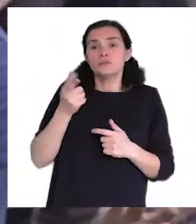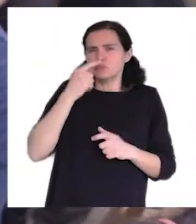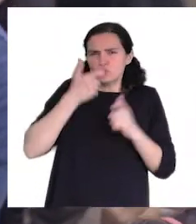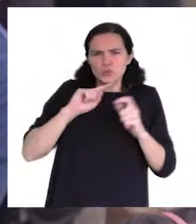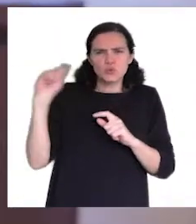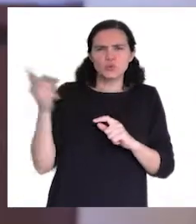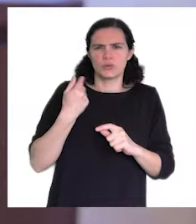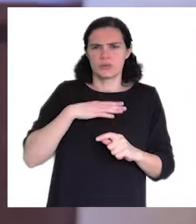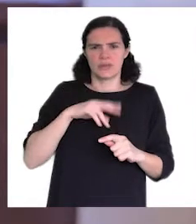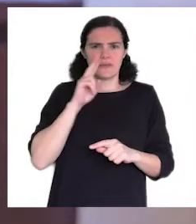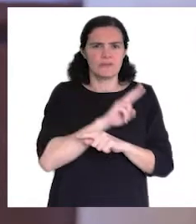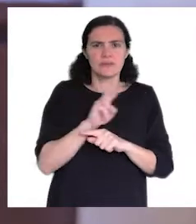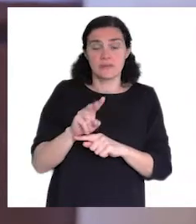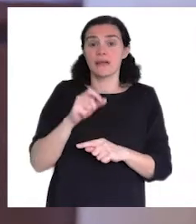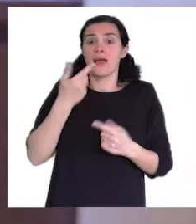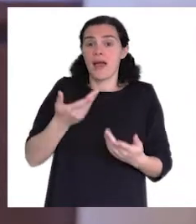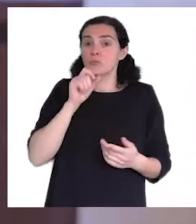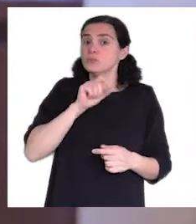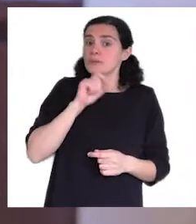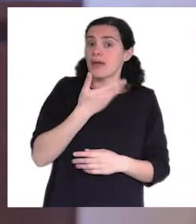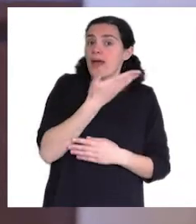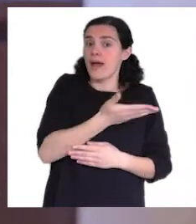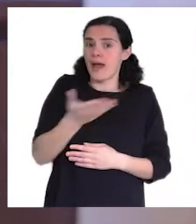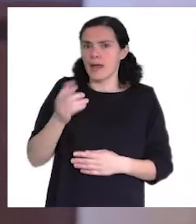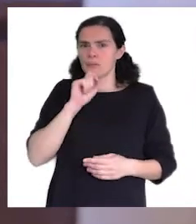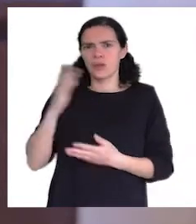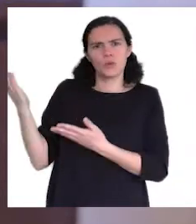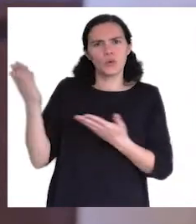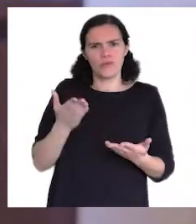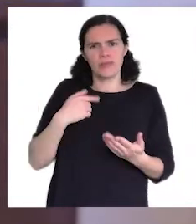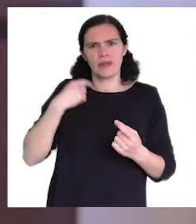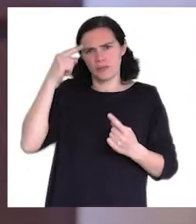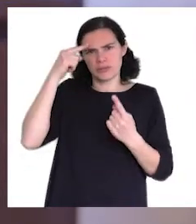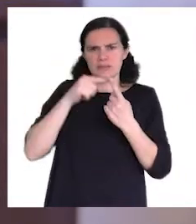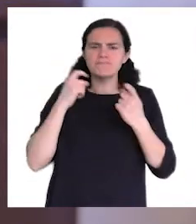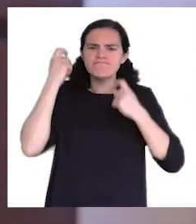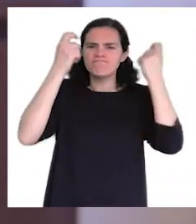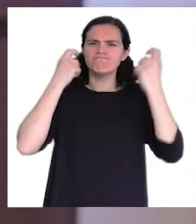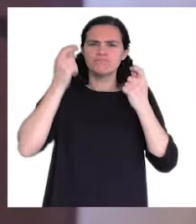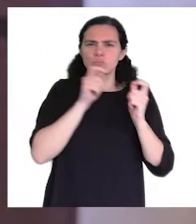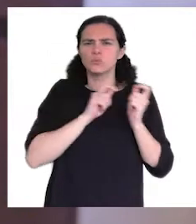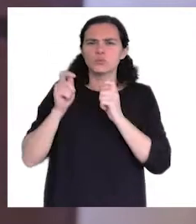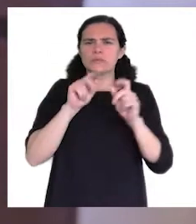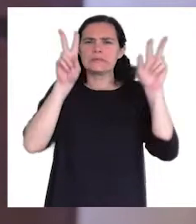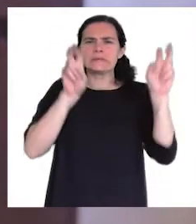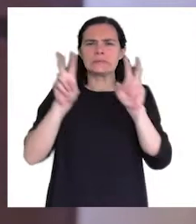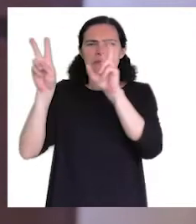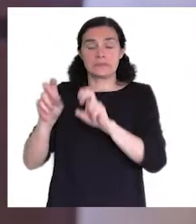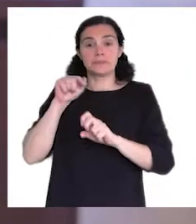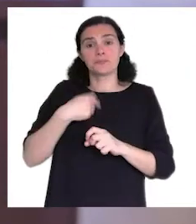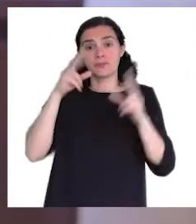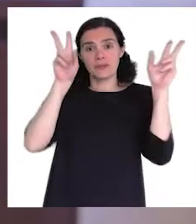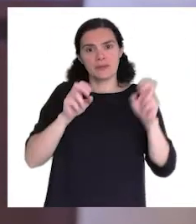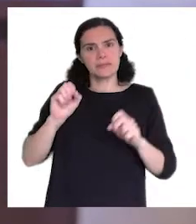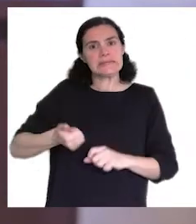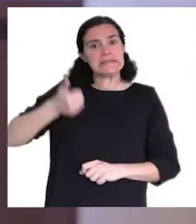todo o visitante, todo aquele que nos queira visitar, no fundo tem aqui a possibilidade de ser convidado a refletir e a discutir este tipo de